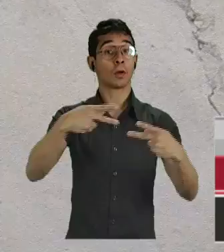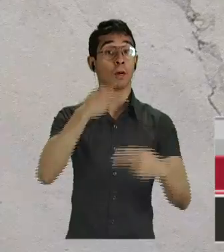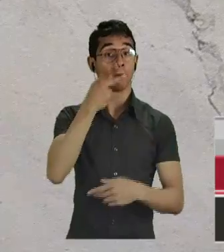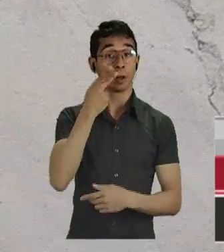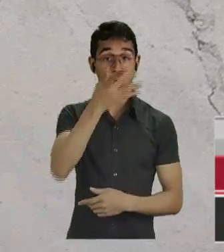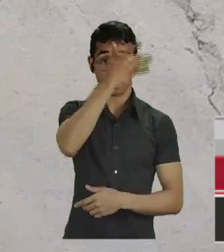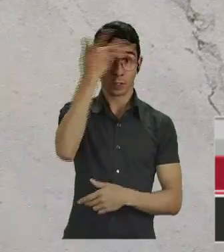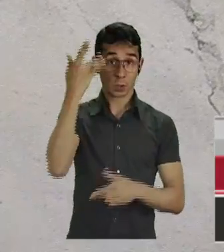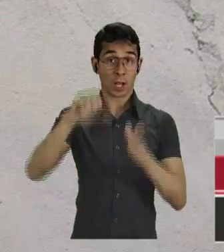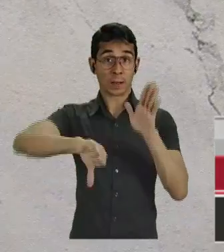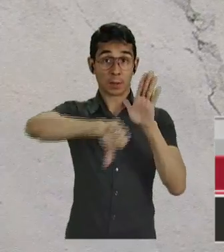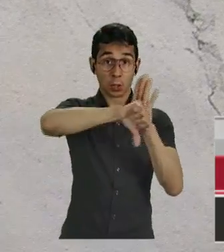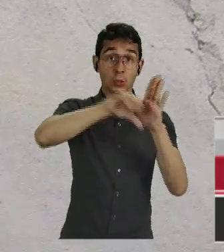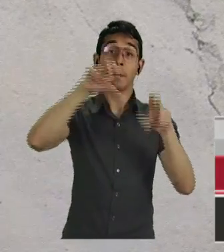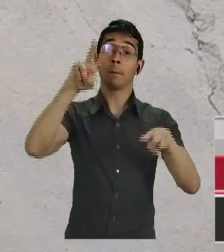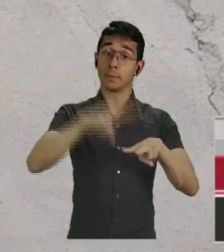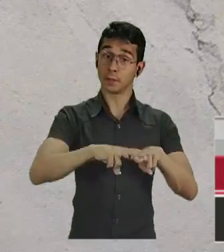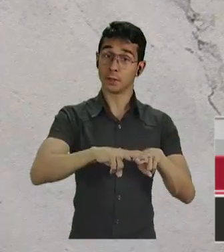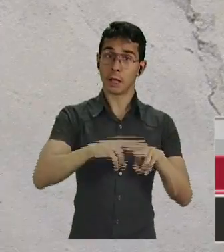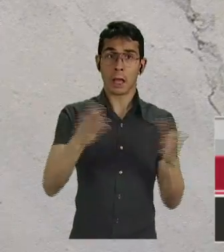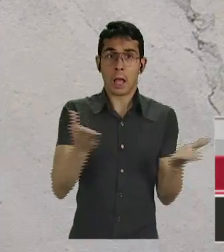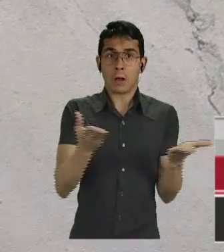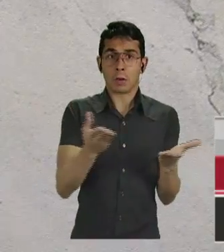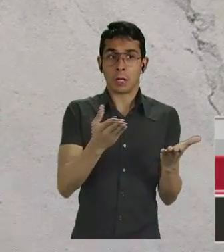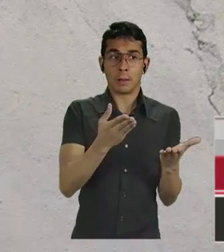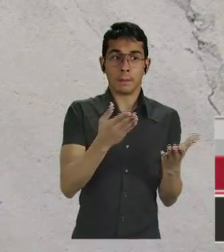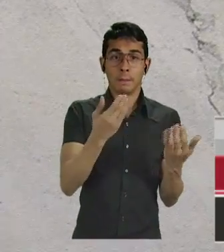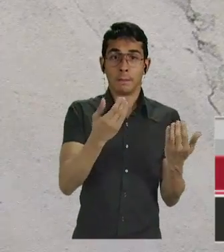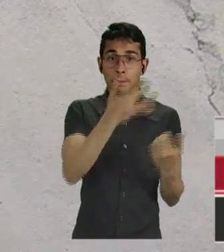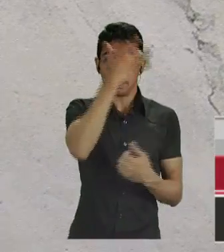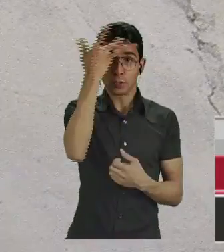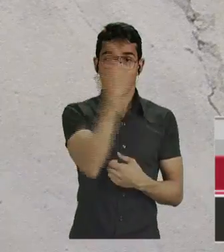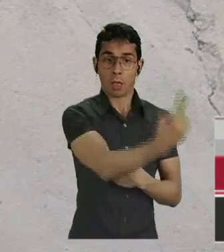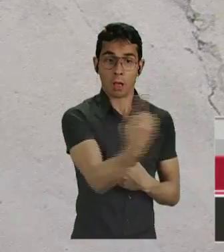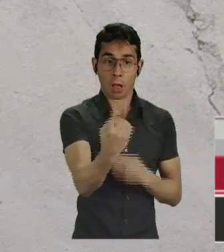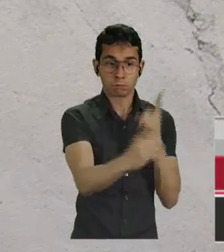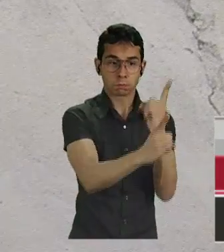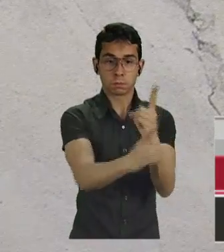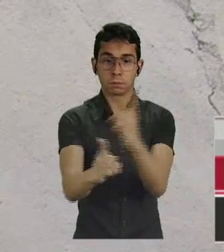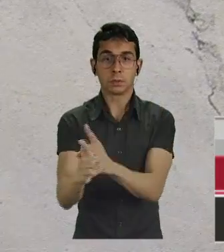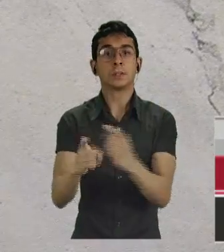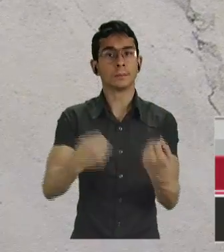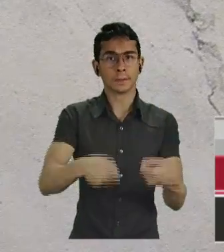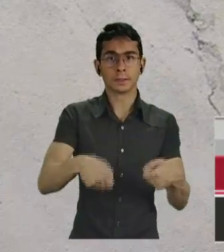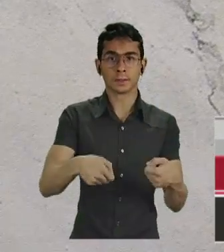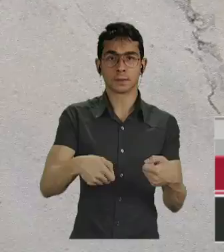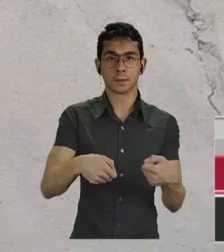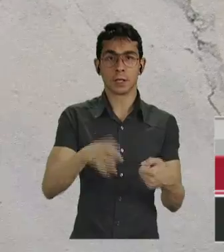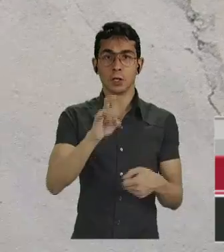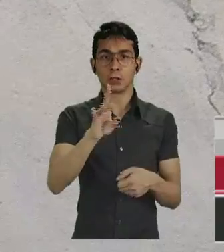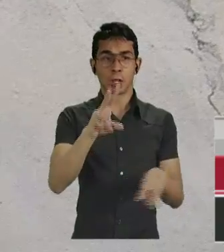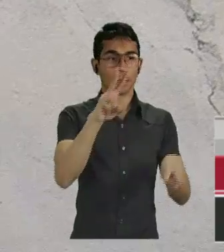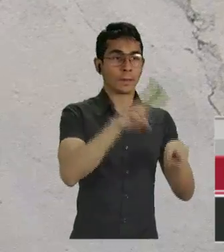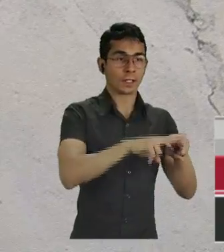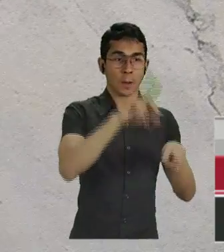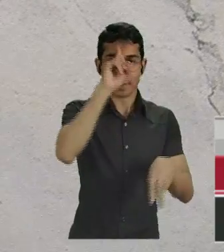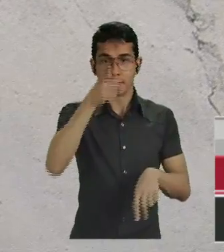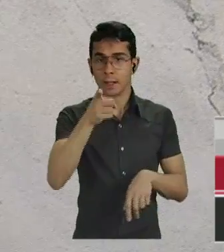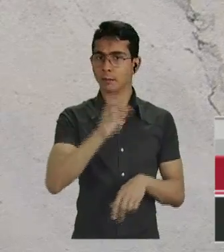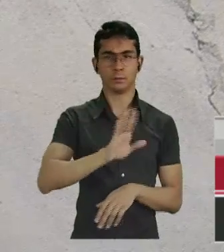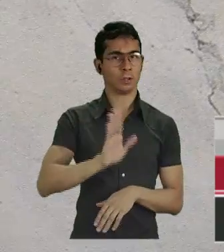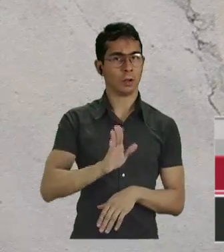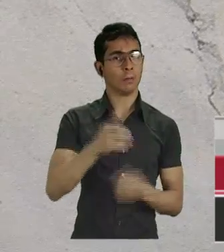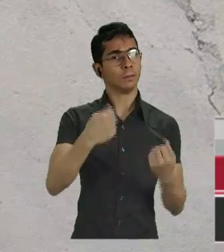dos criminosos agora ele tem que ser localizados na época só decretar a prisão não basta eles têm que ser presos e pagarem